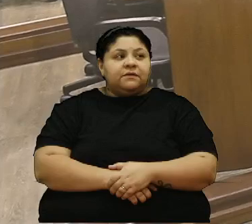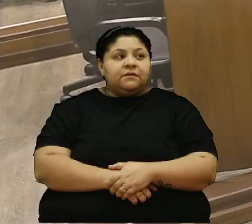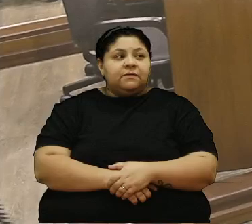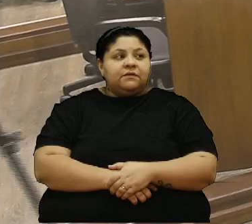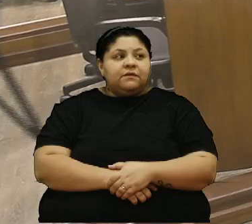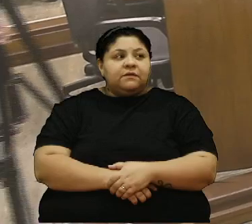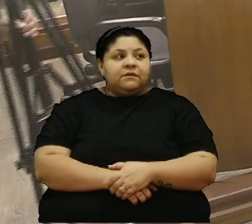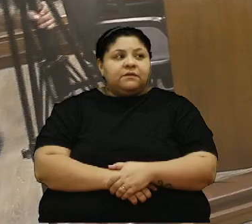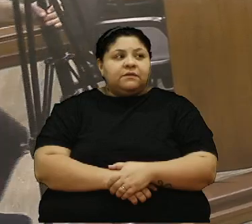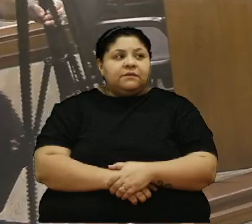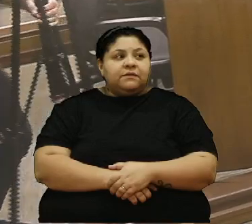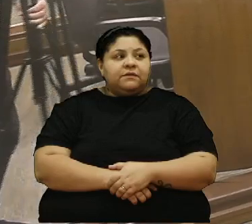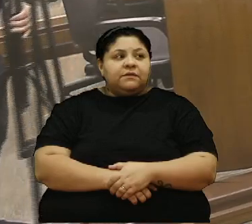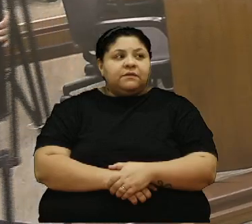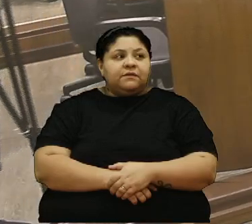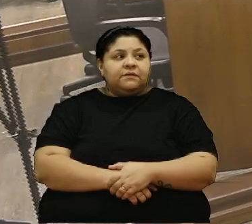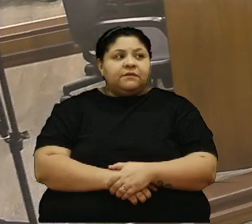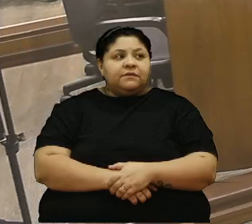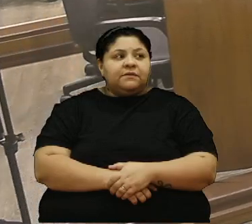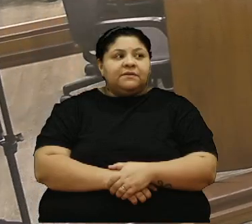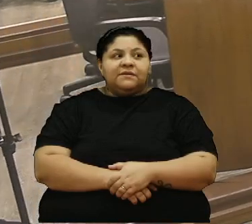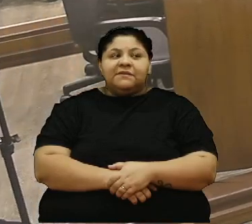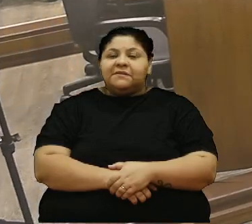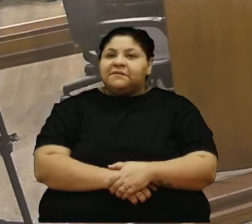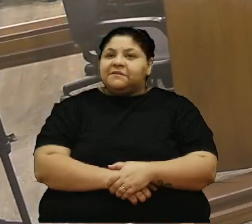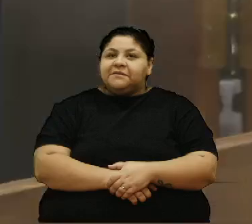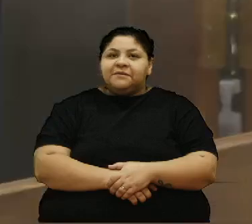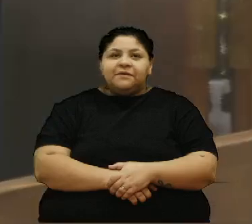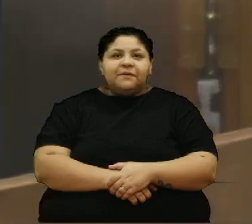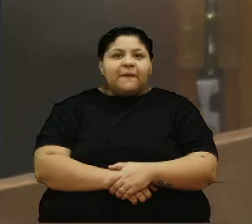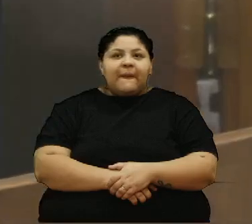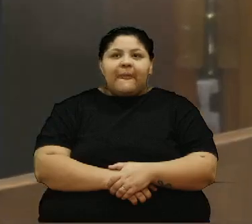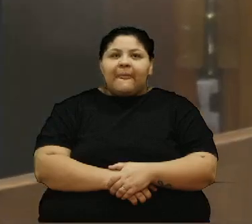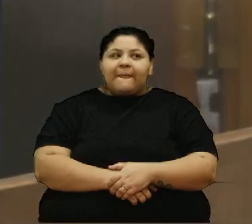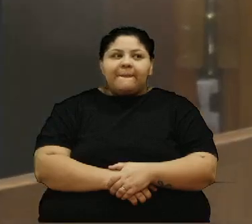Ok. Ok, já.